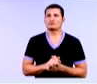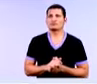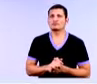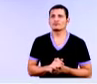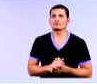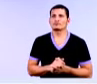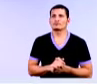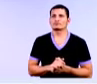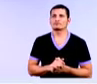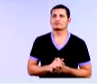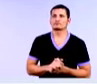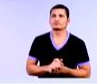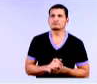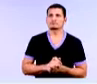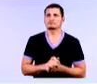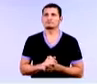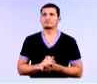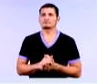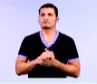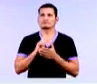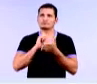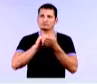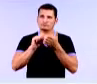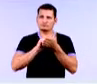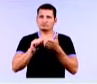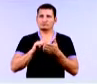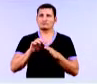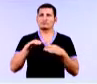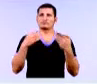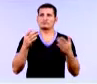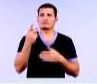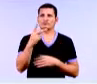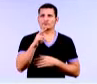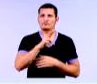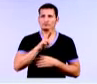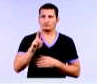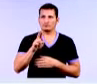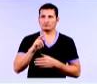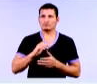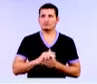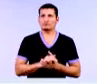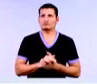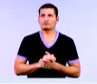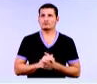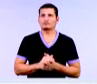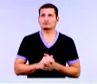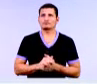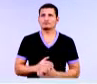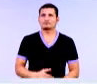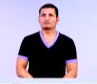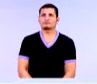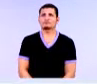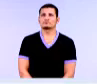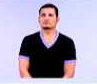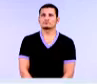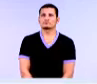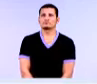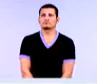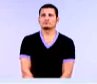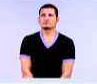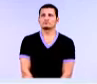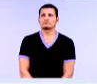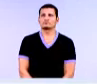system.out.println, e aí eu vou escrever qual o seu nome, beleza? Olha aí, está feito